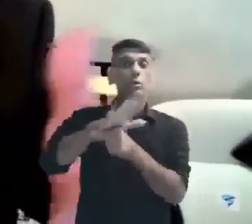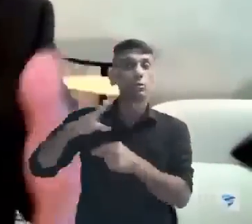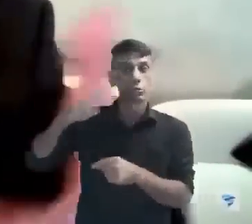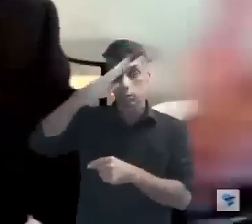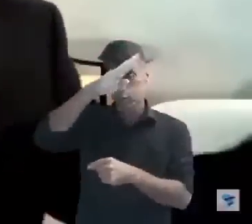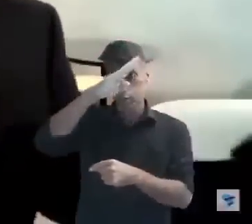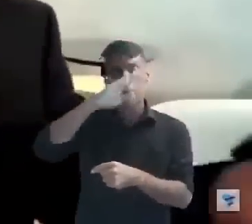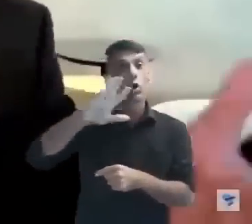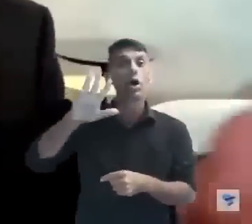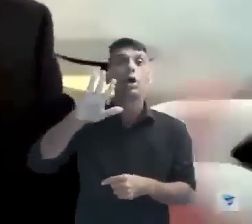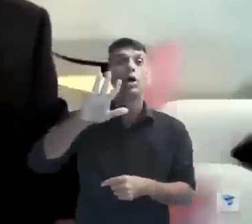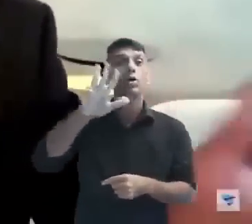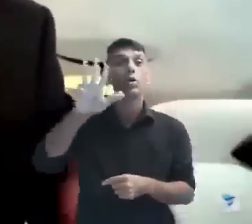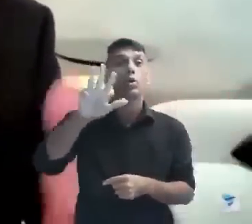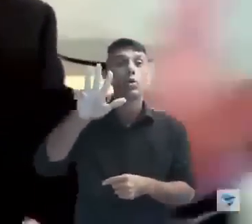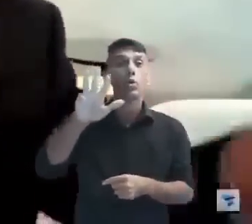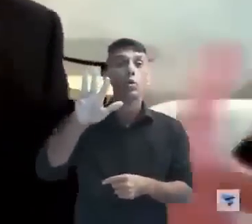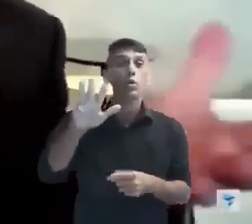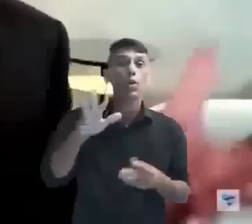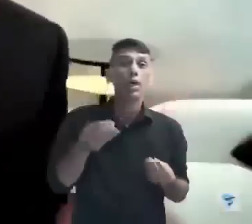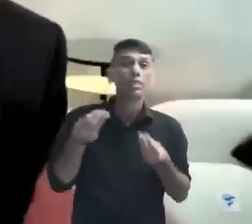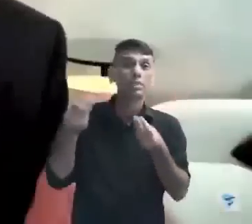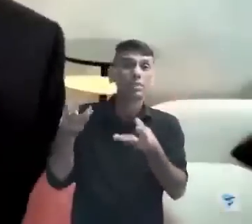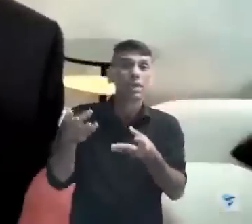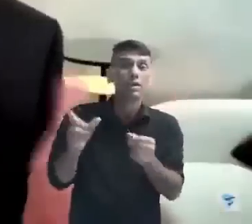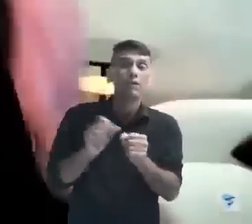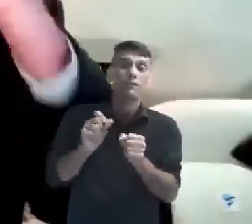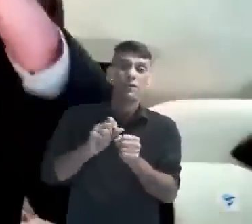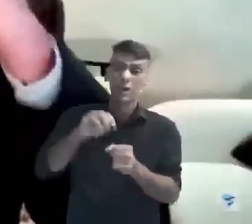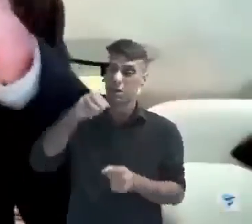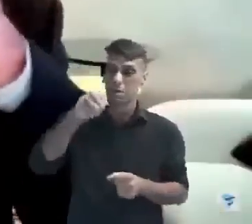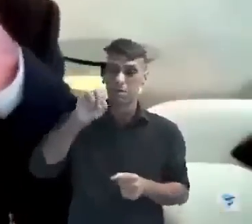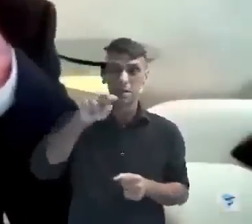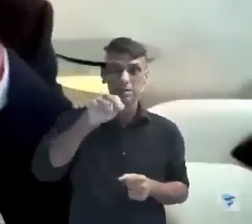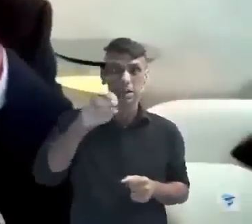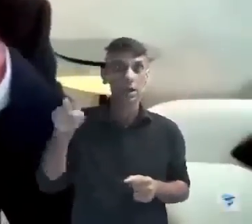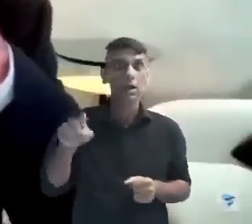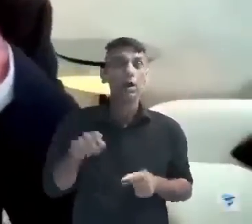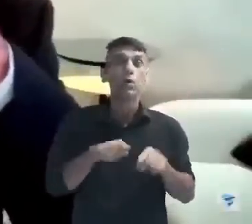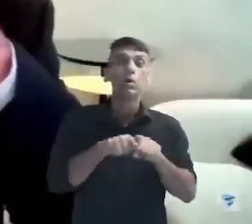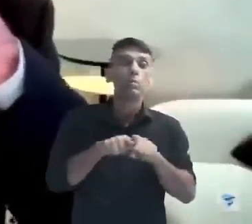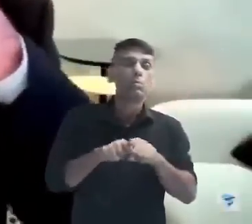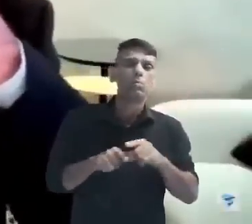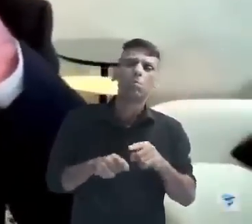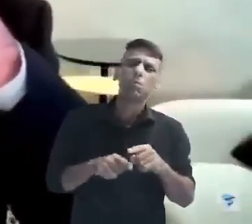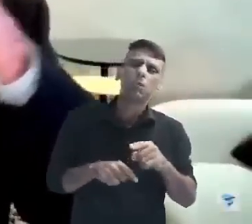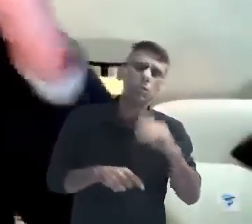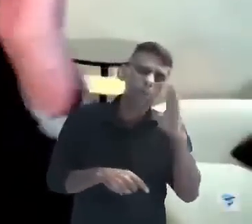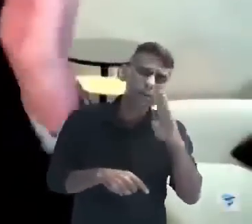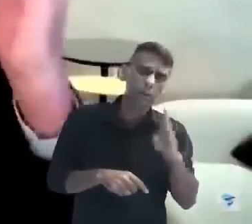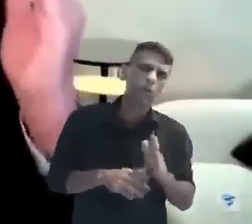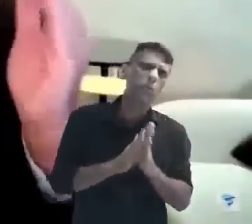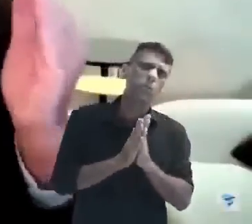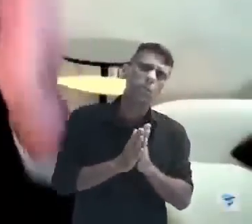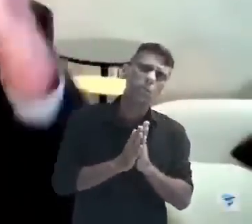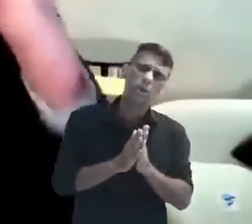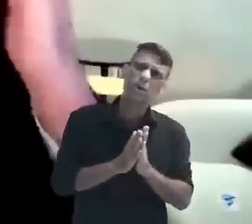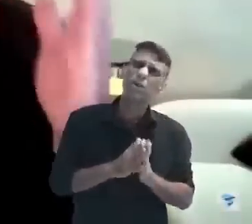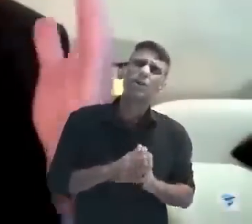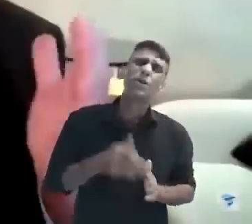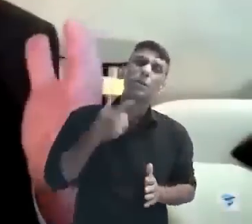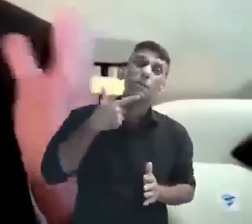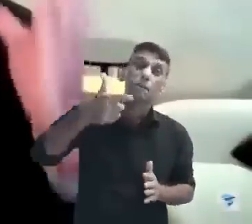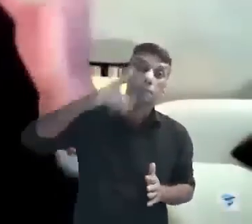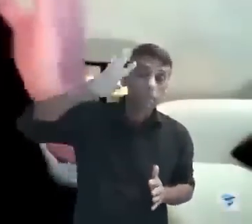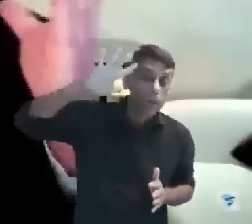deu, sabe, os correios e detonou o escândalo do Mensalão. Irmão brasileiro, pelo amor de Deus, não me leve a mal, para